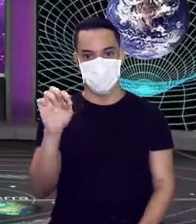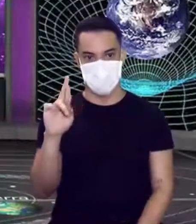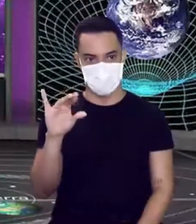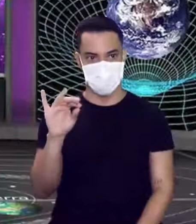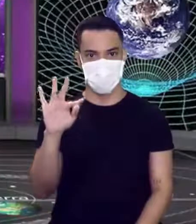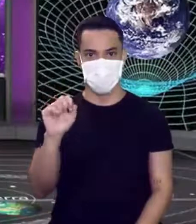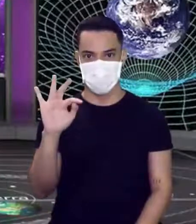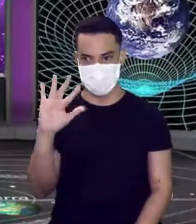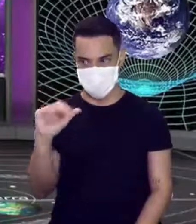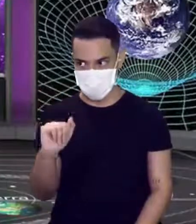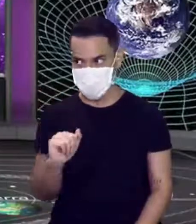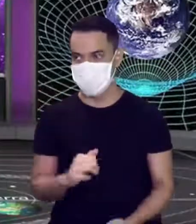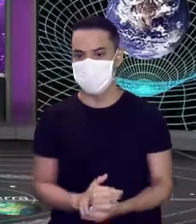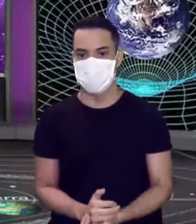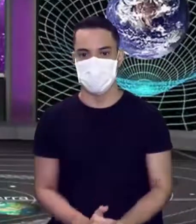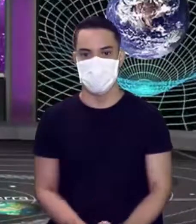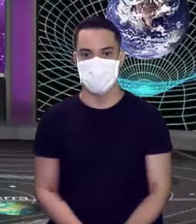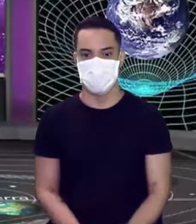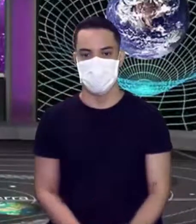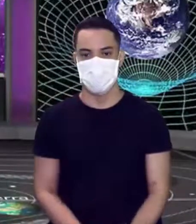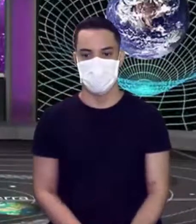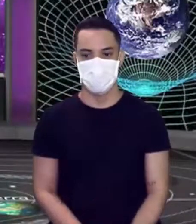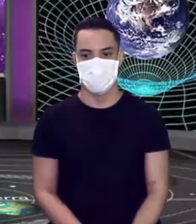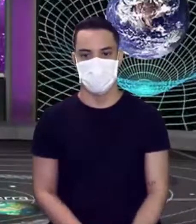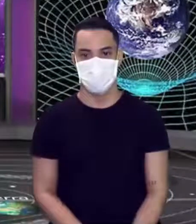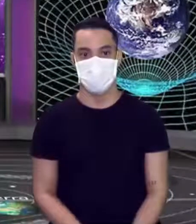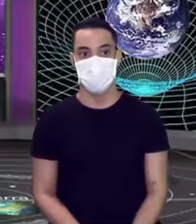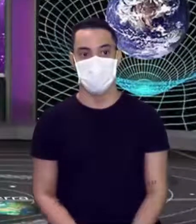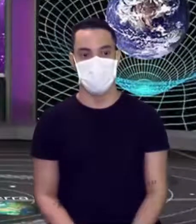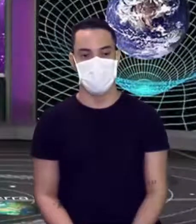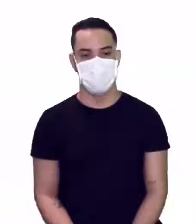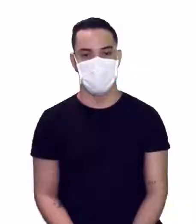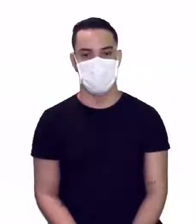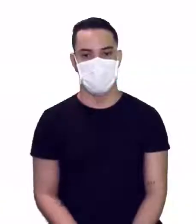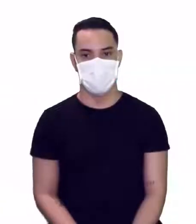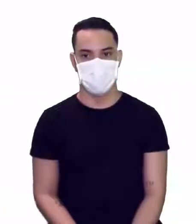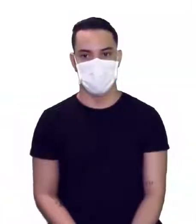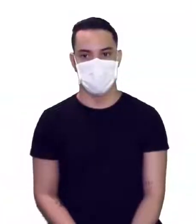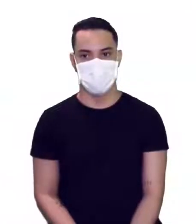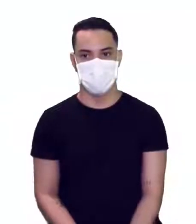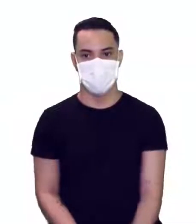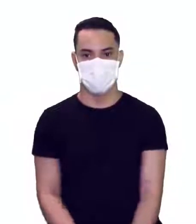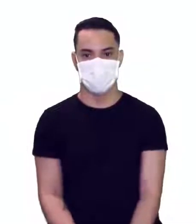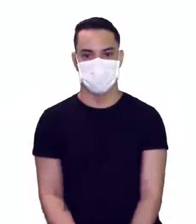objetos, ok? Vamos agora ver o contato. Se liga ali, olha só.